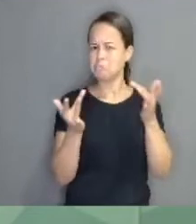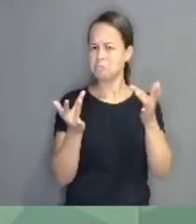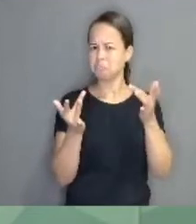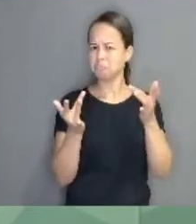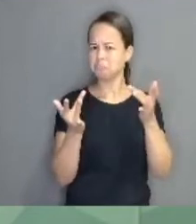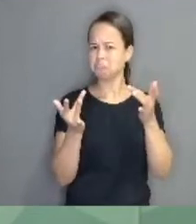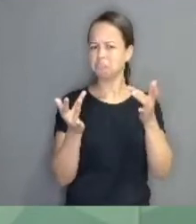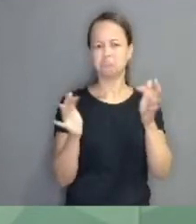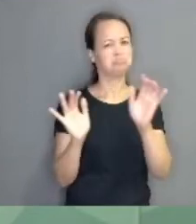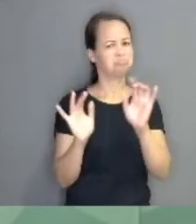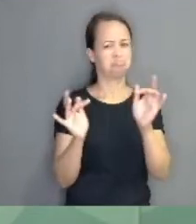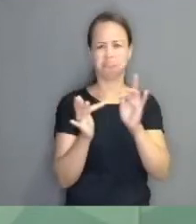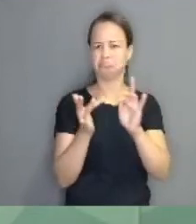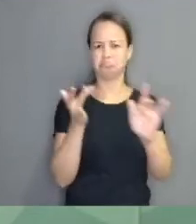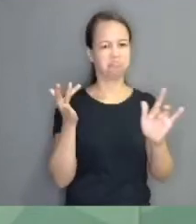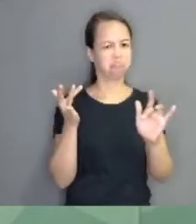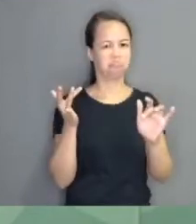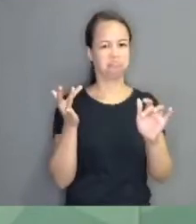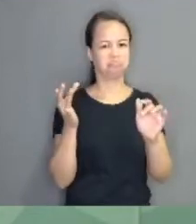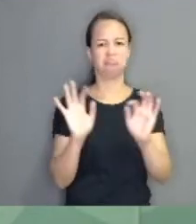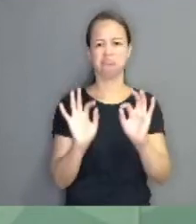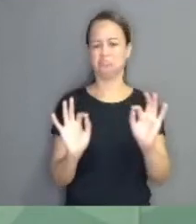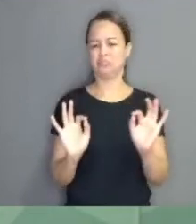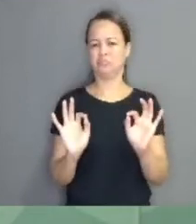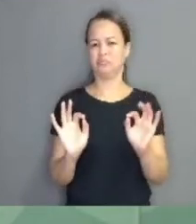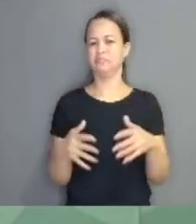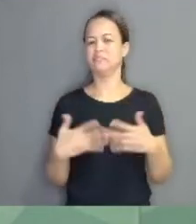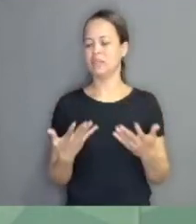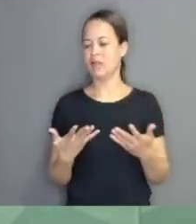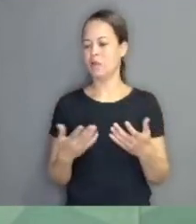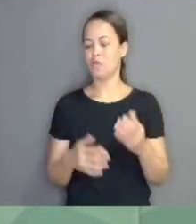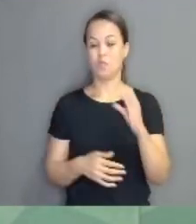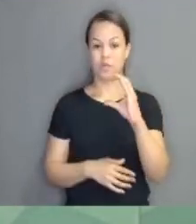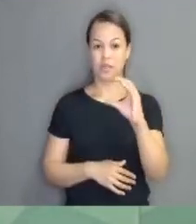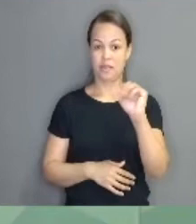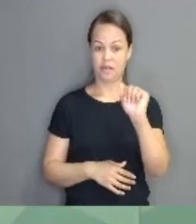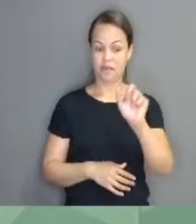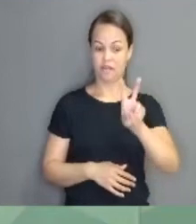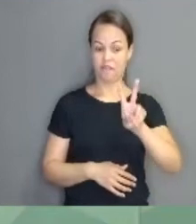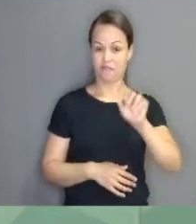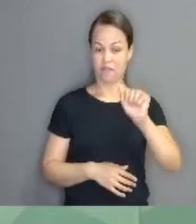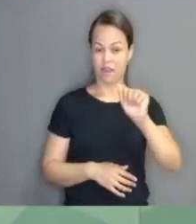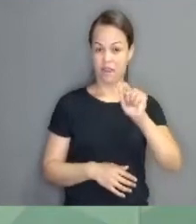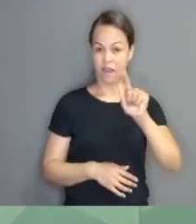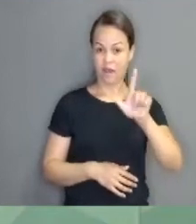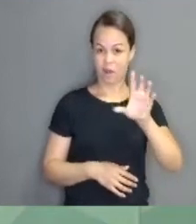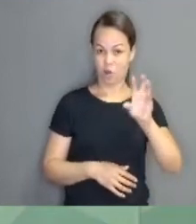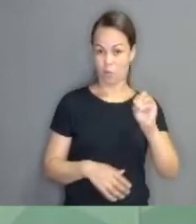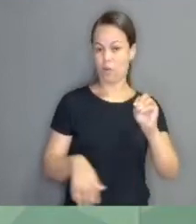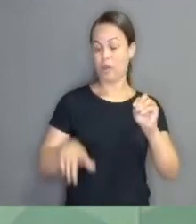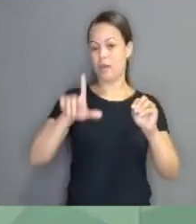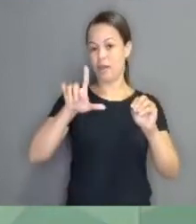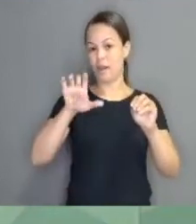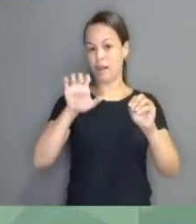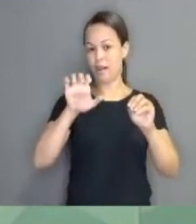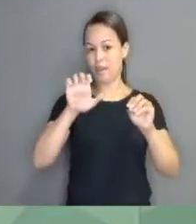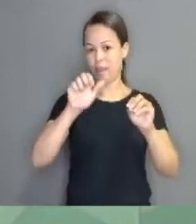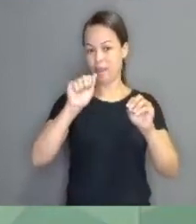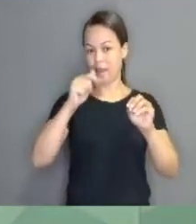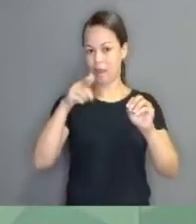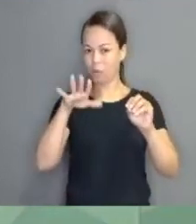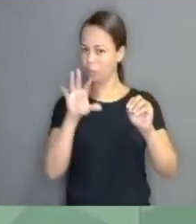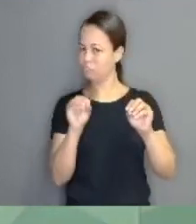gente não né então cavalo e Leão